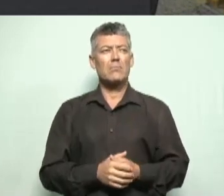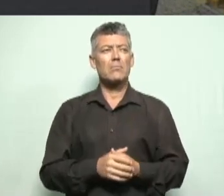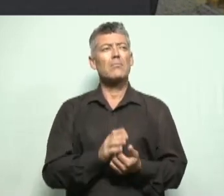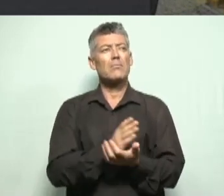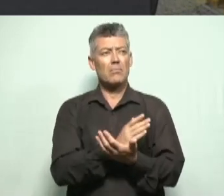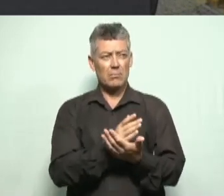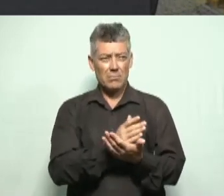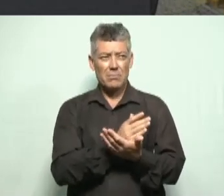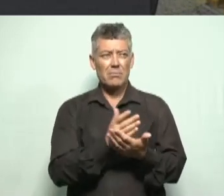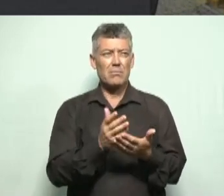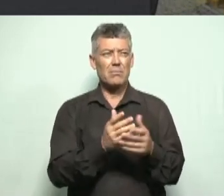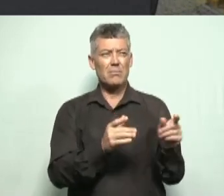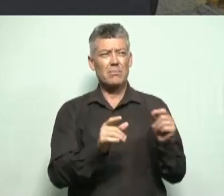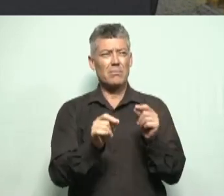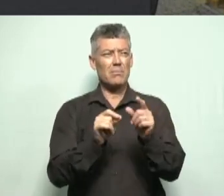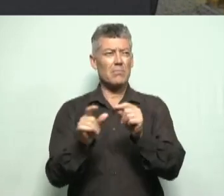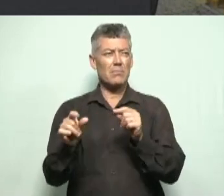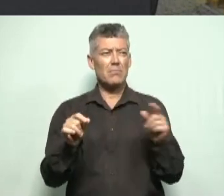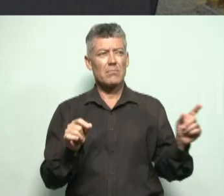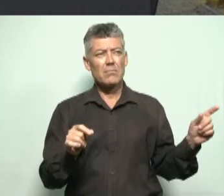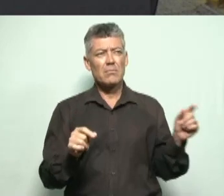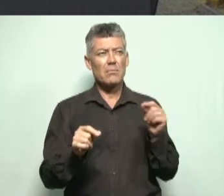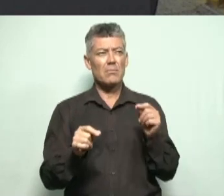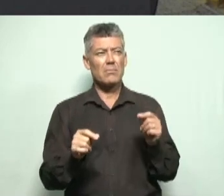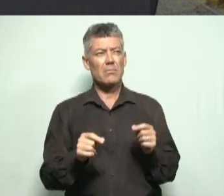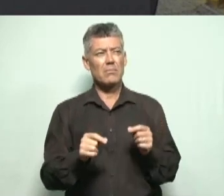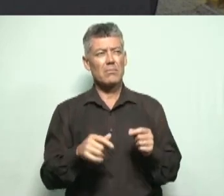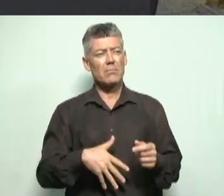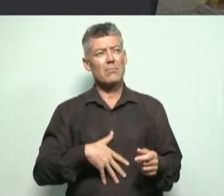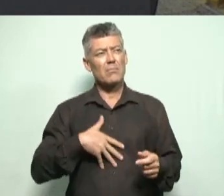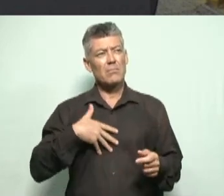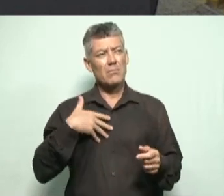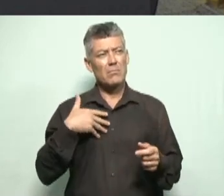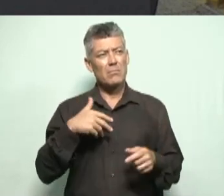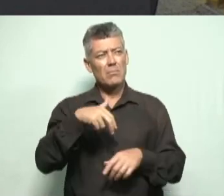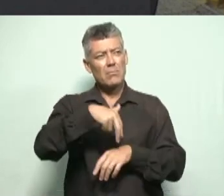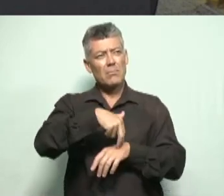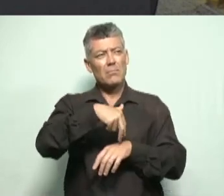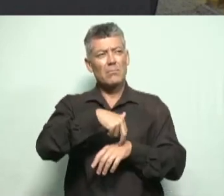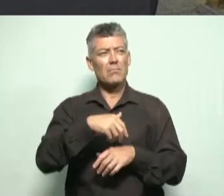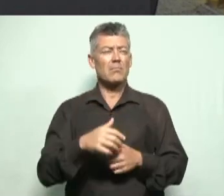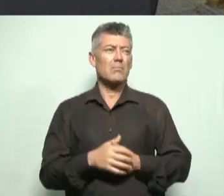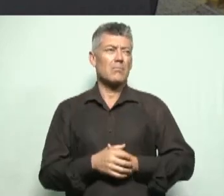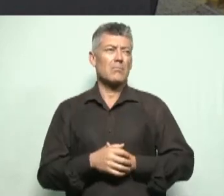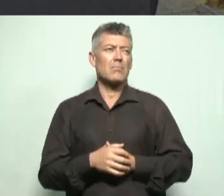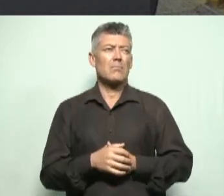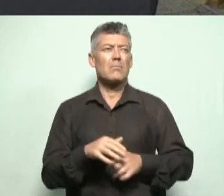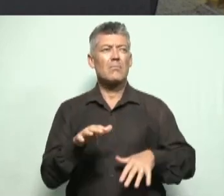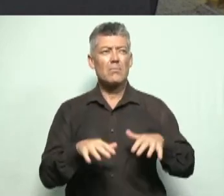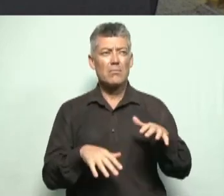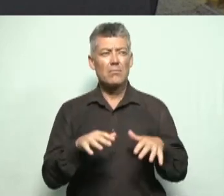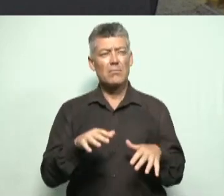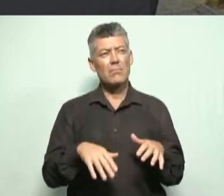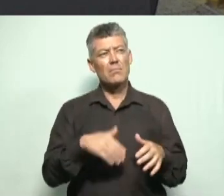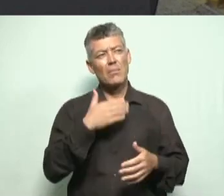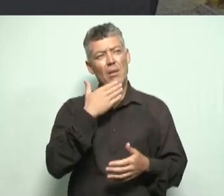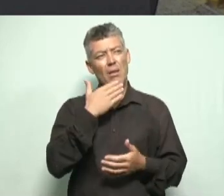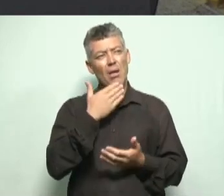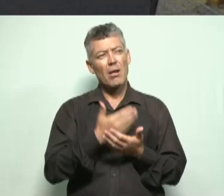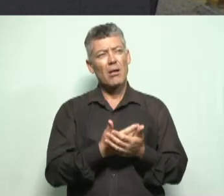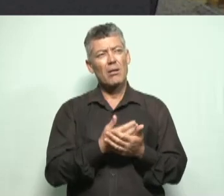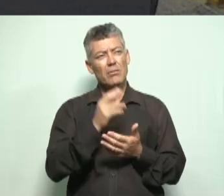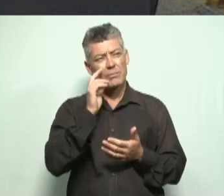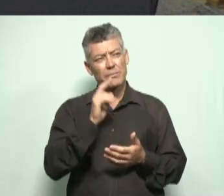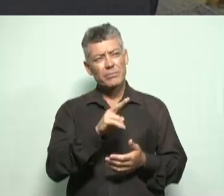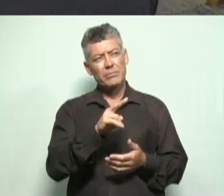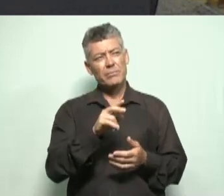colegas aqui só pegaram algumas cenas e insinuação de sexo no palco, mas eu fico, às vezes, estarrecido, como os mesmos colegas que falaram